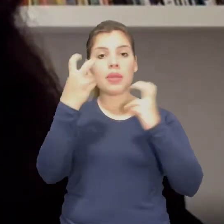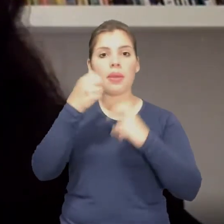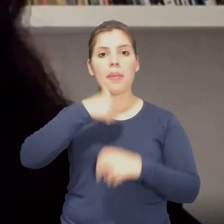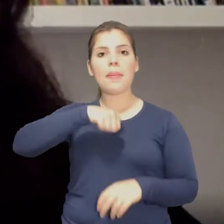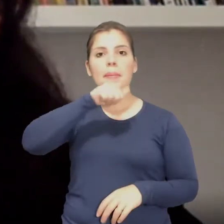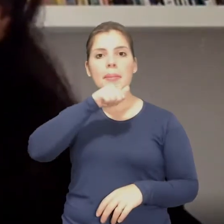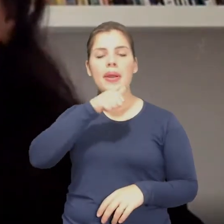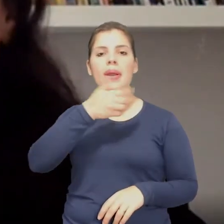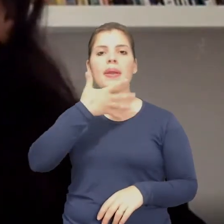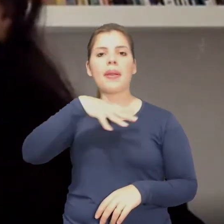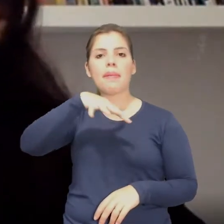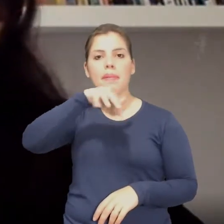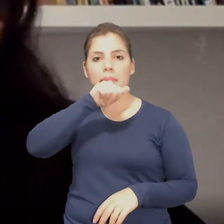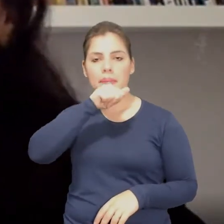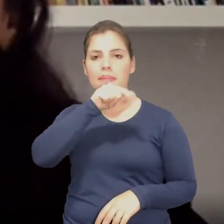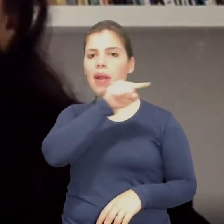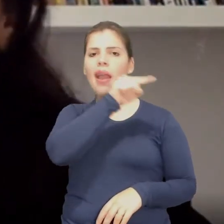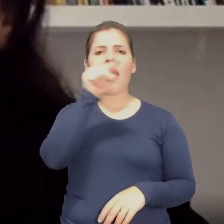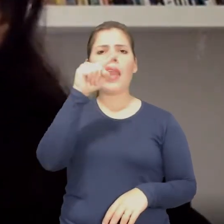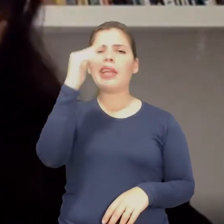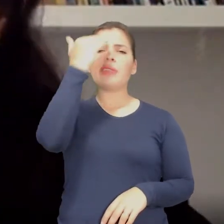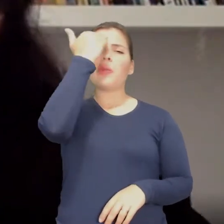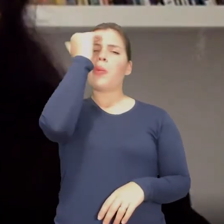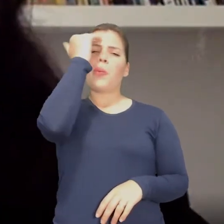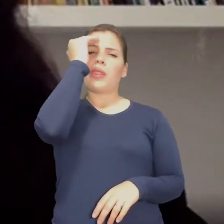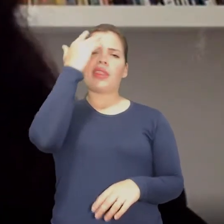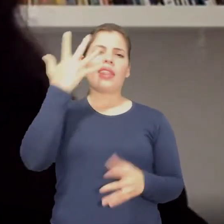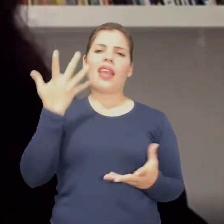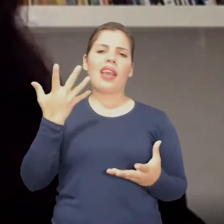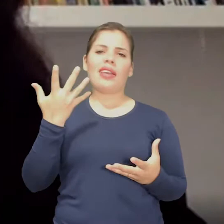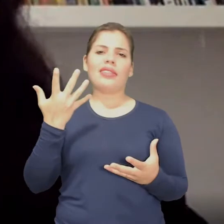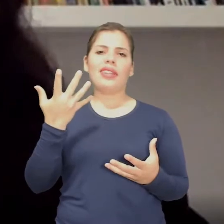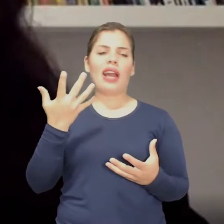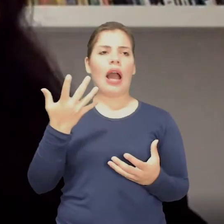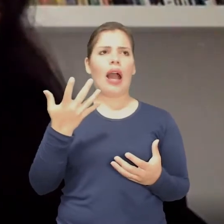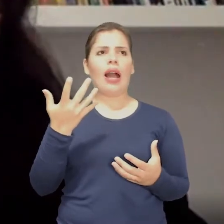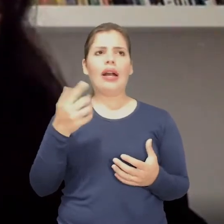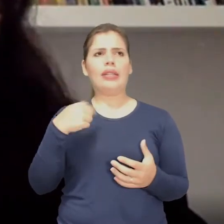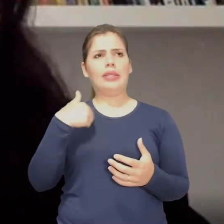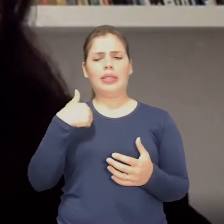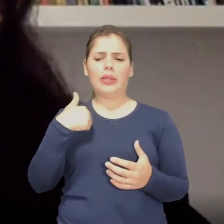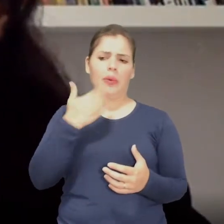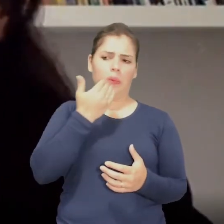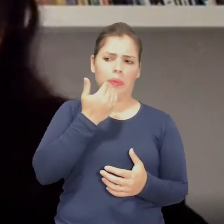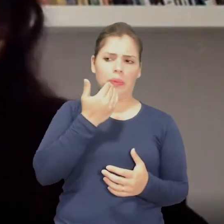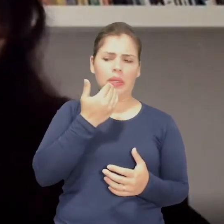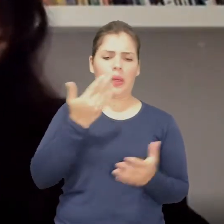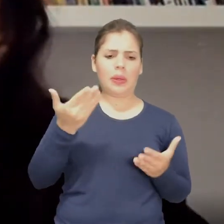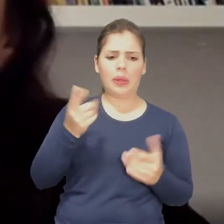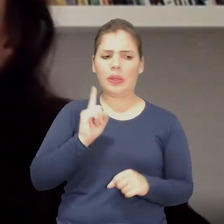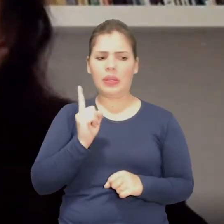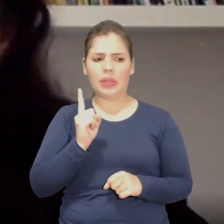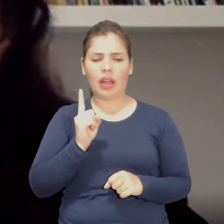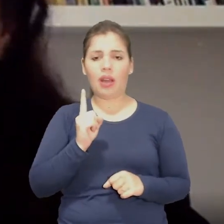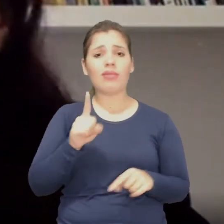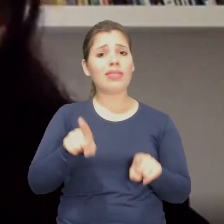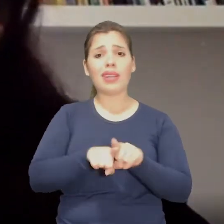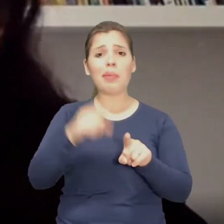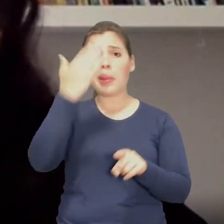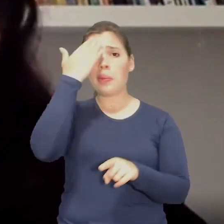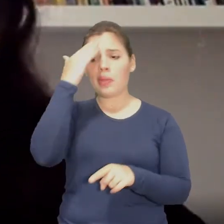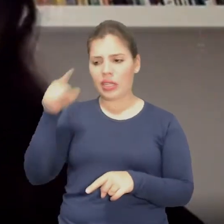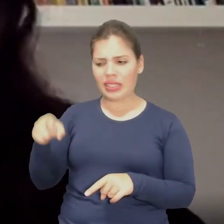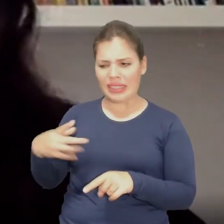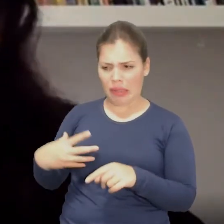os pais que não entendem bem a sua própria saciedade, a sua própria fome, passam a não compreender bem a fome e